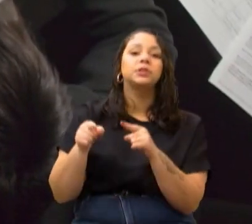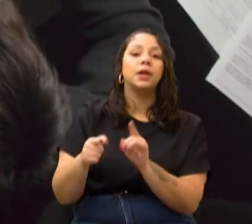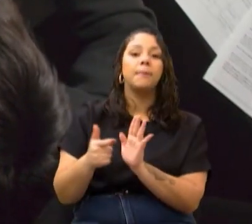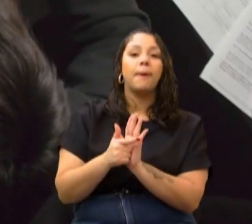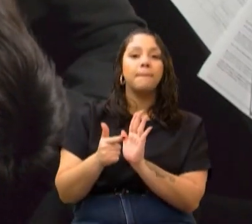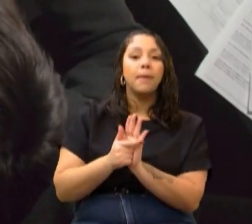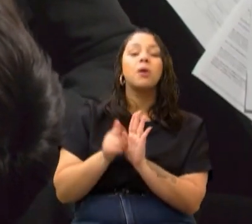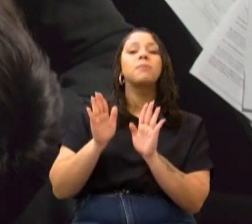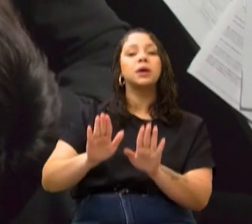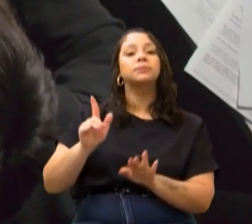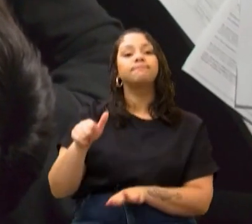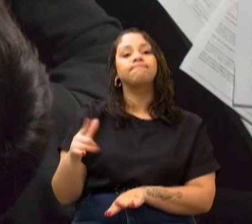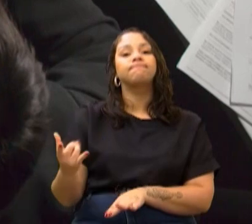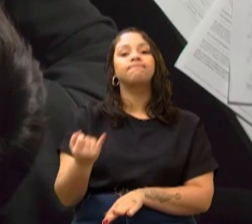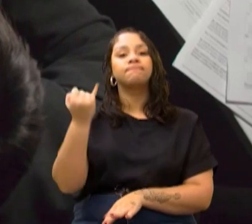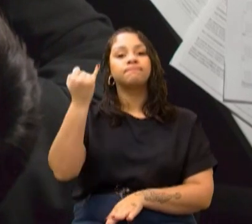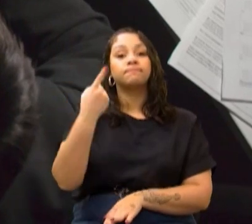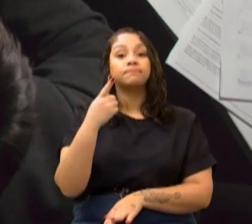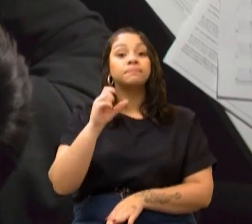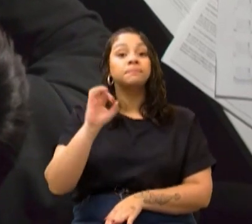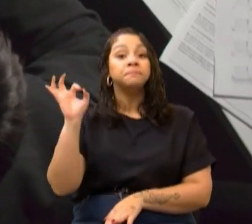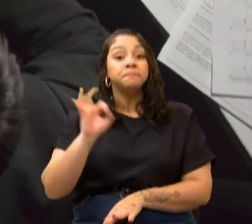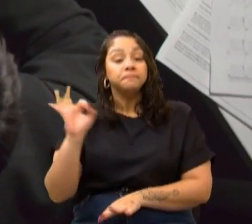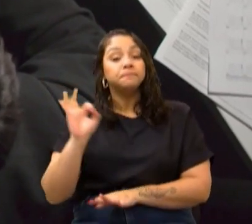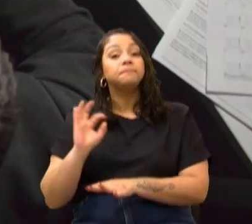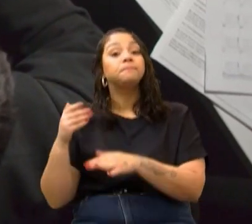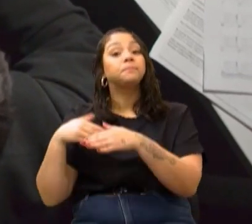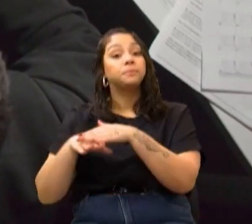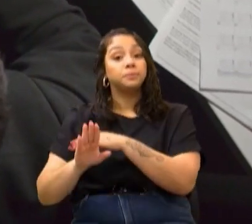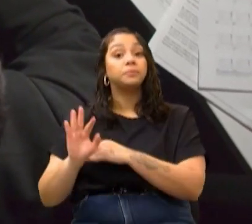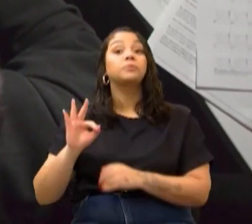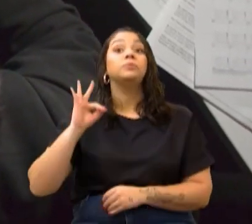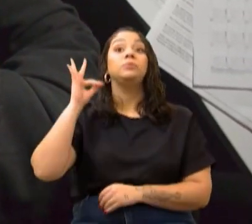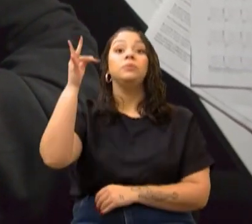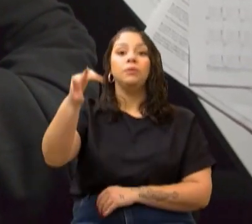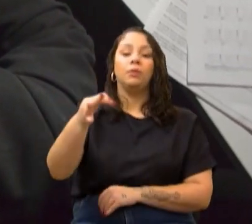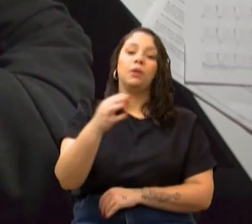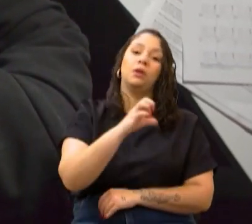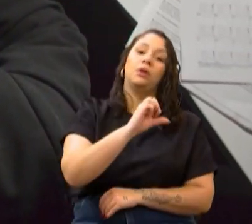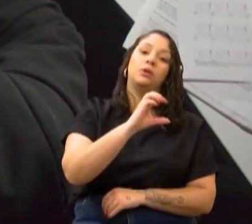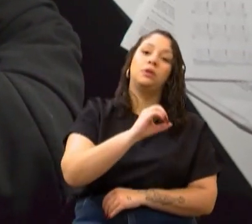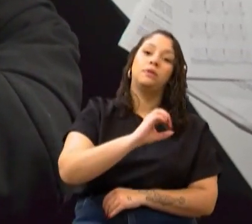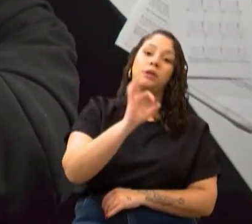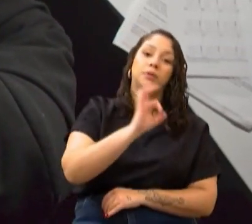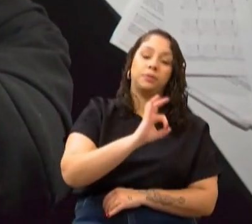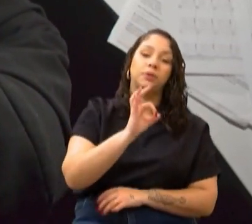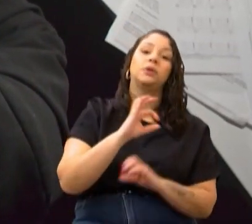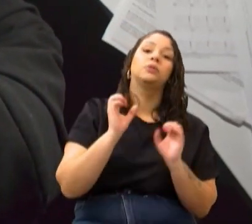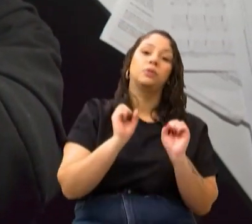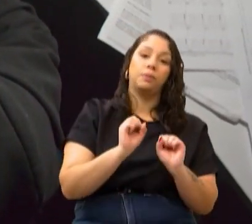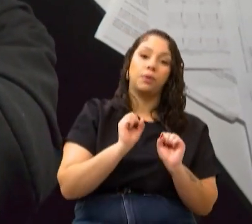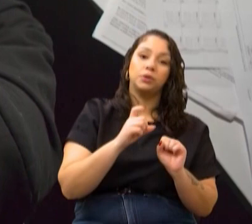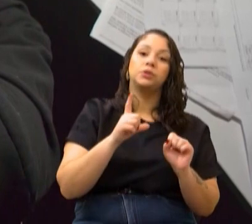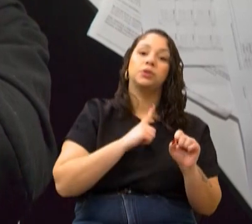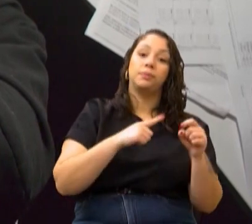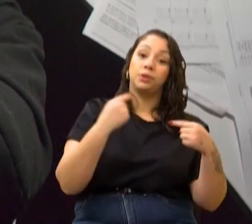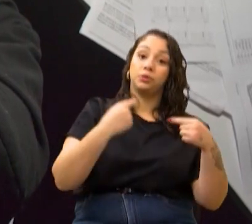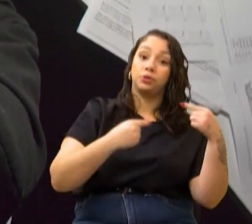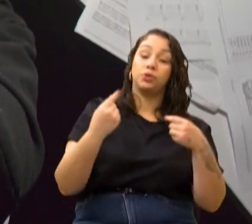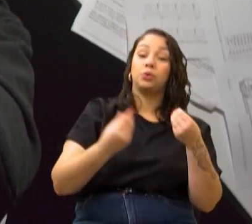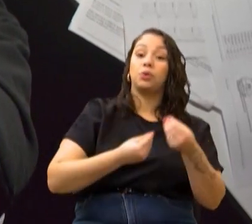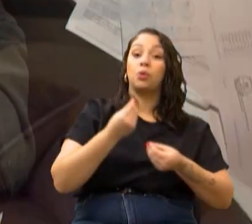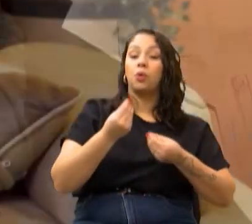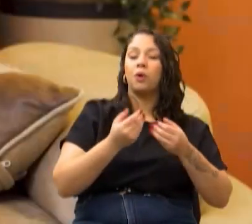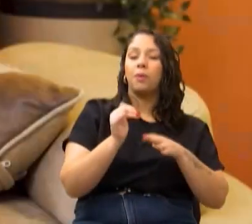que seja isso, é importante. 10% reserva para o teu futuro, os outros 90% a gente pode